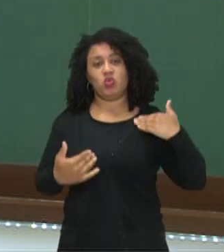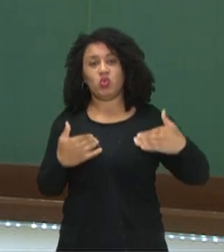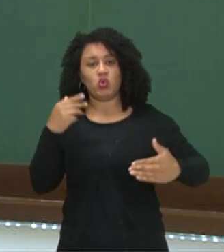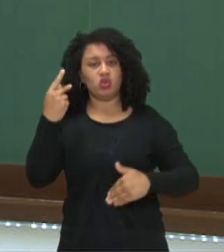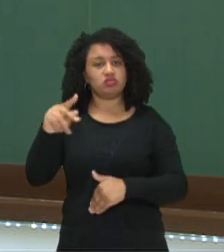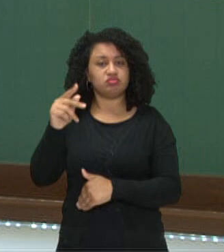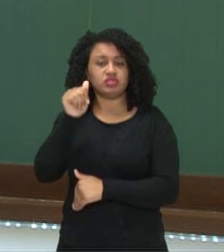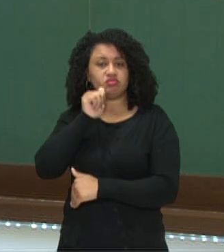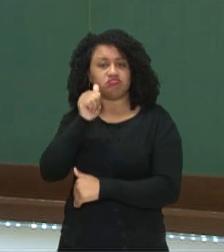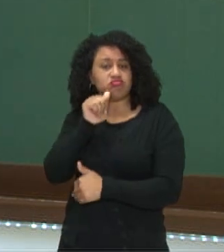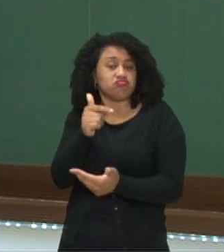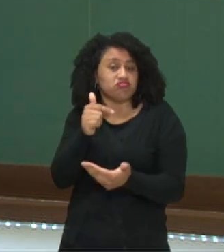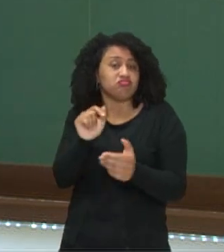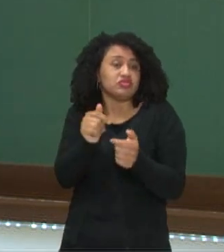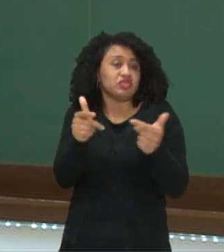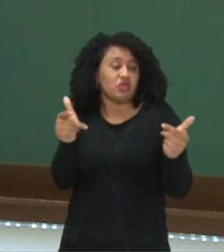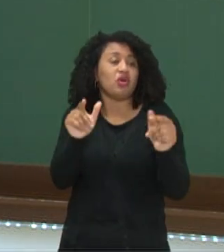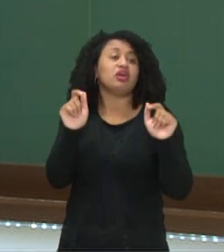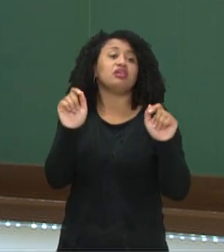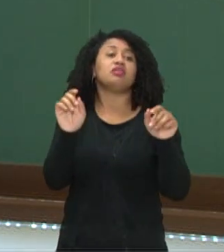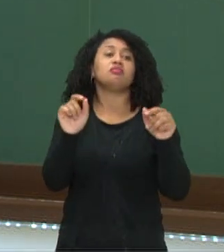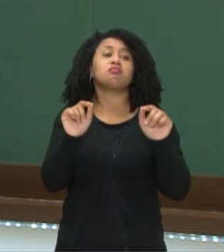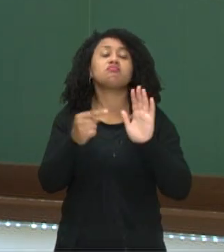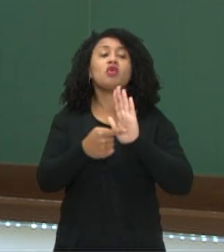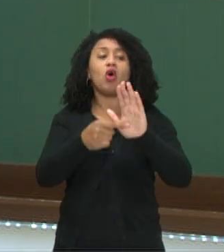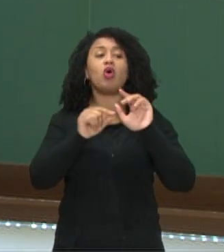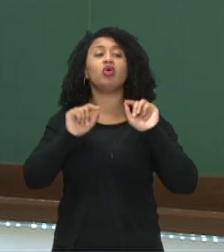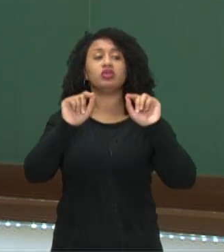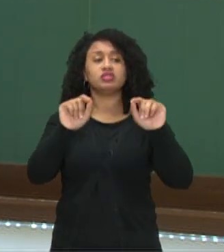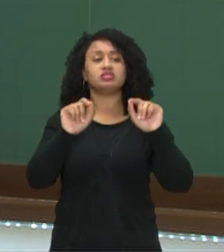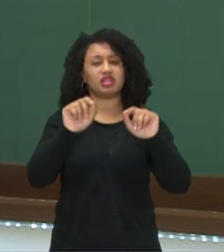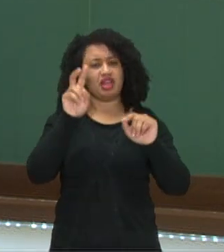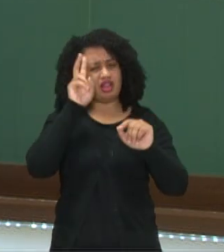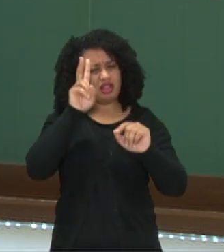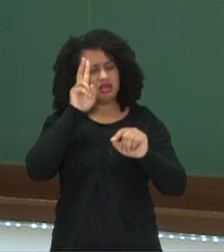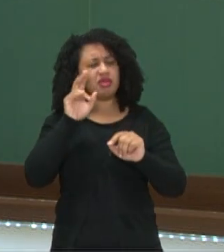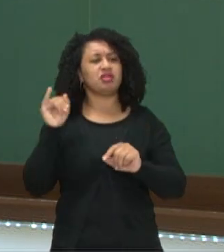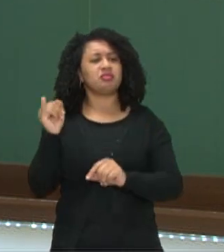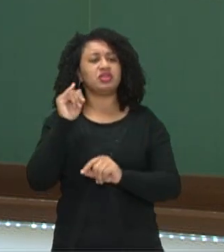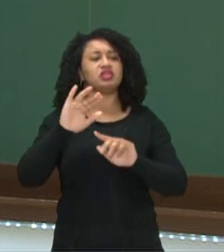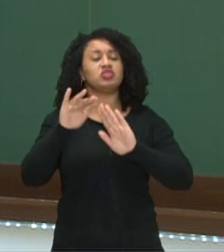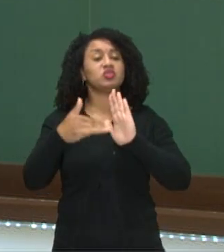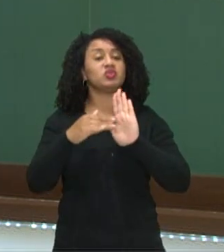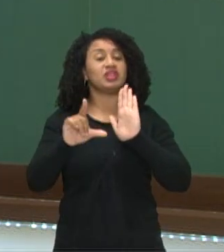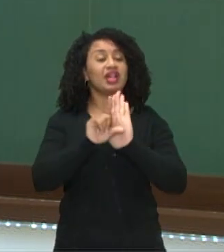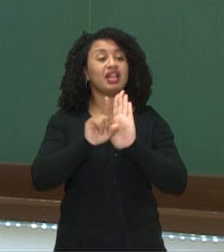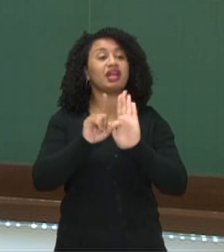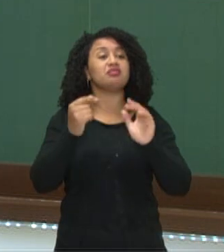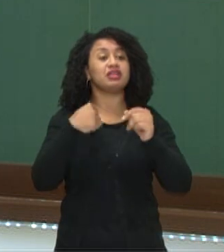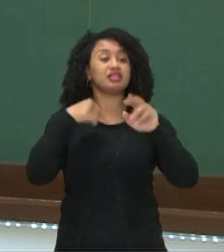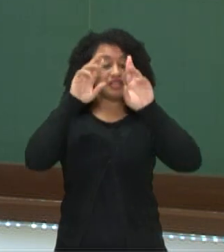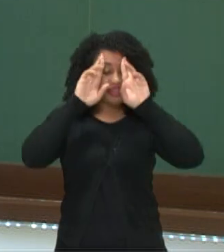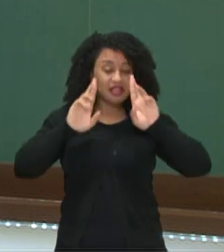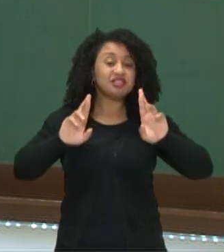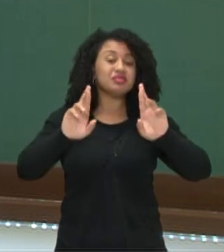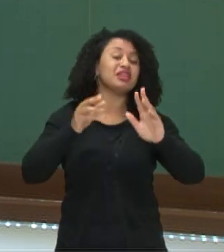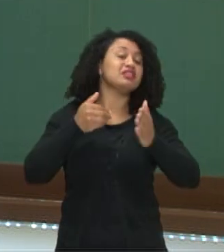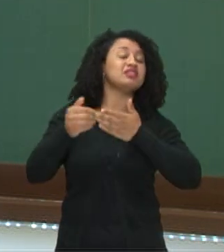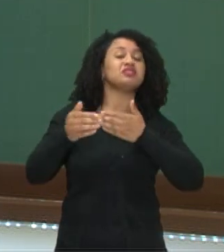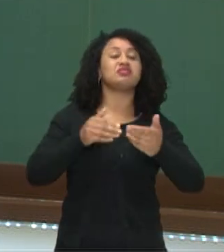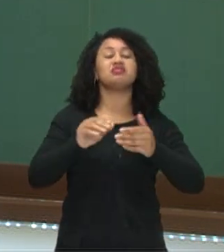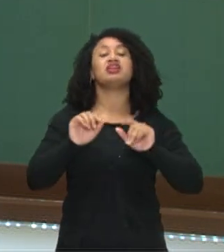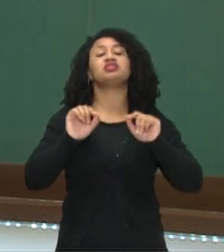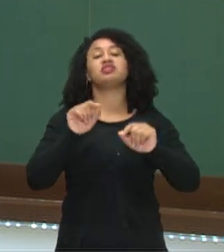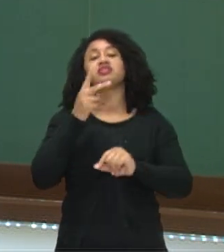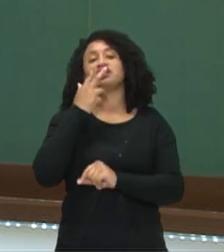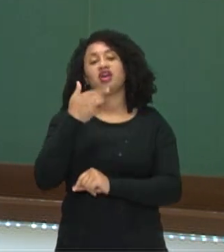Então, essas coisas aqui, por exemplo, faz que lembre-se disso, Que toda lei sempre deve ser respeitada independente daquilo que